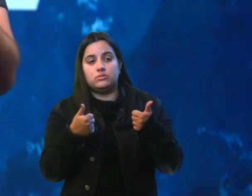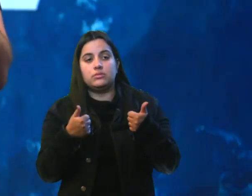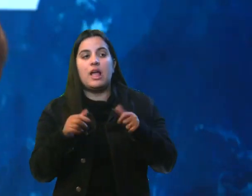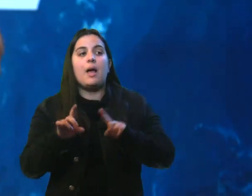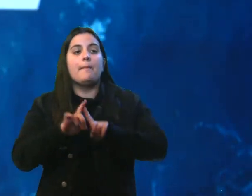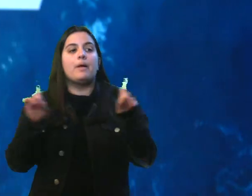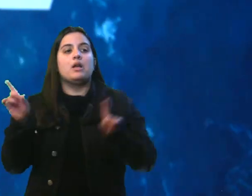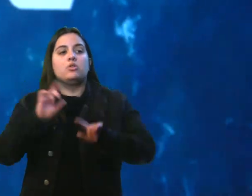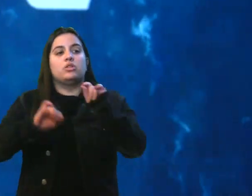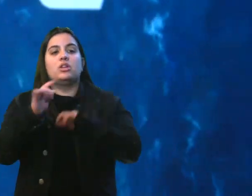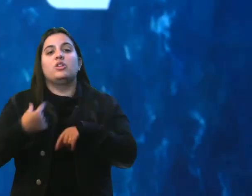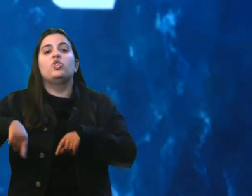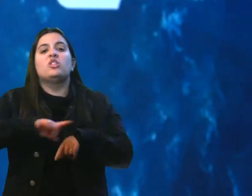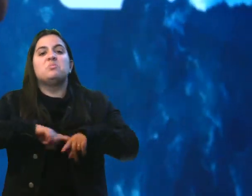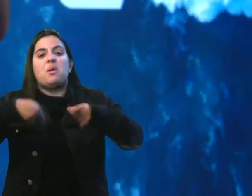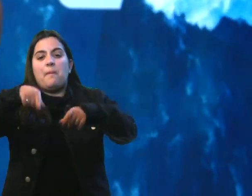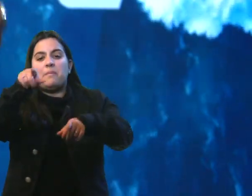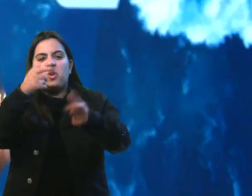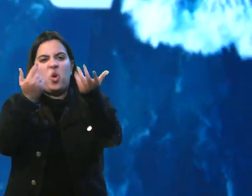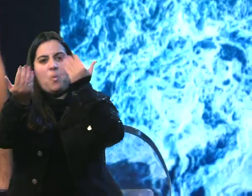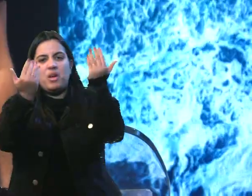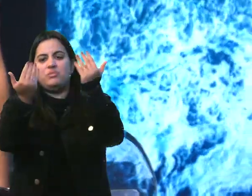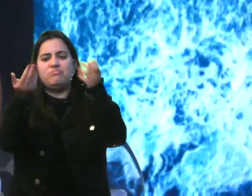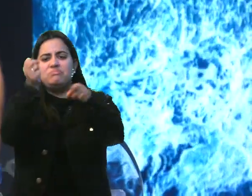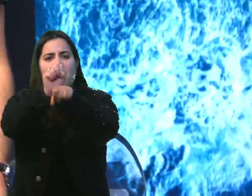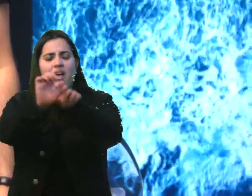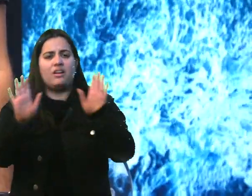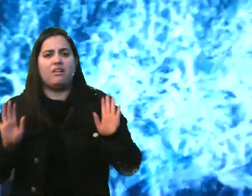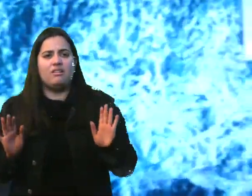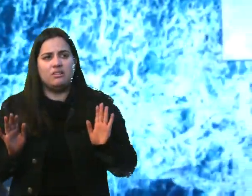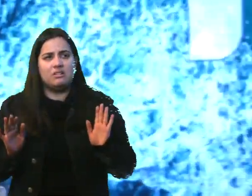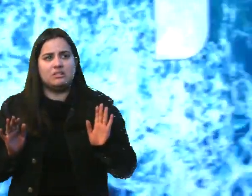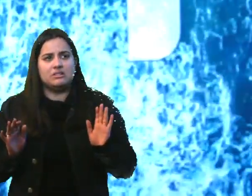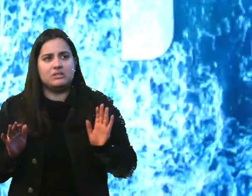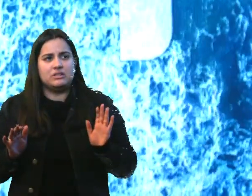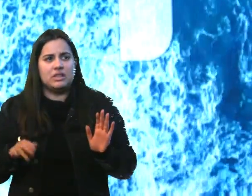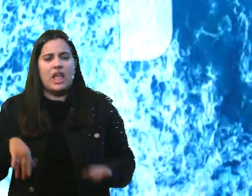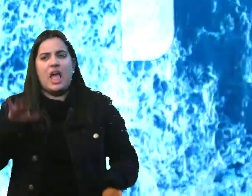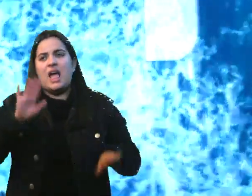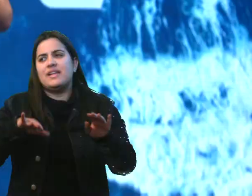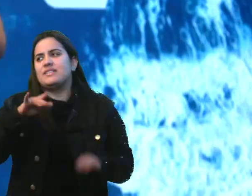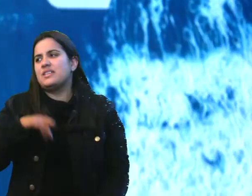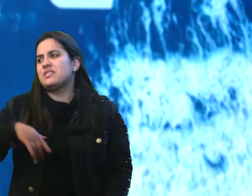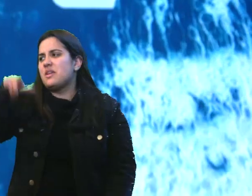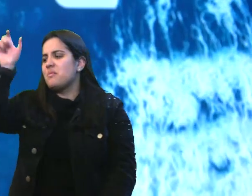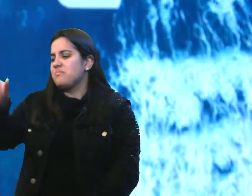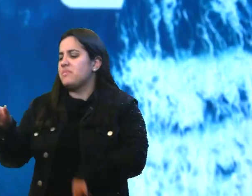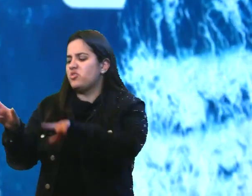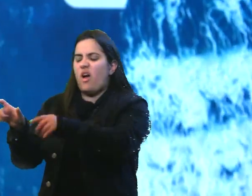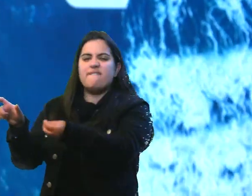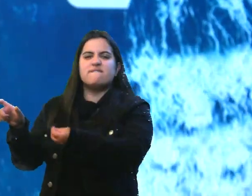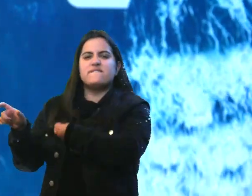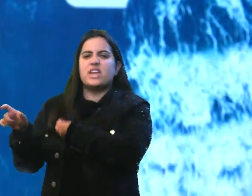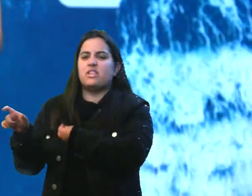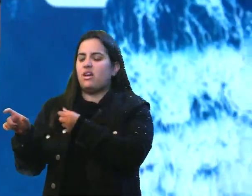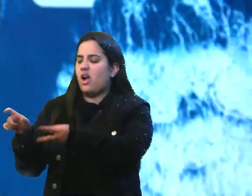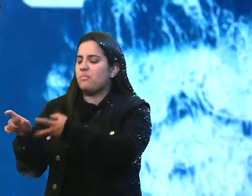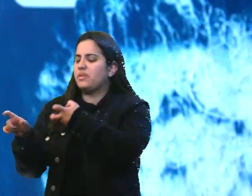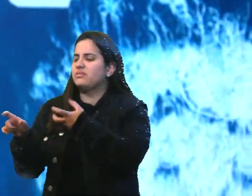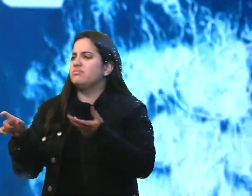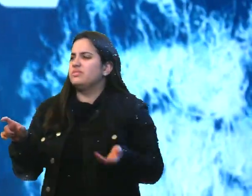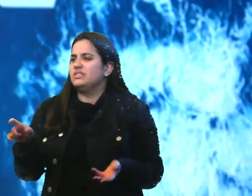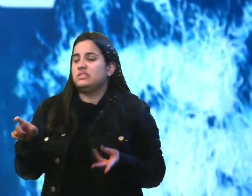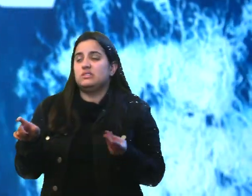Mas a gente precisa parar de se comparar com o outro. Talvez você olhe para a vida das pessoas que estão ao teu redor, dos teus amigos, e